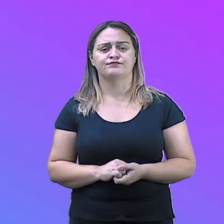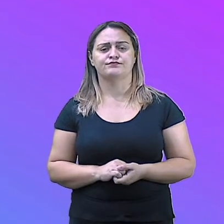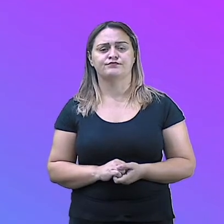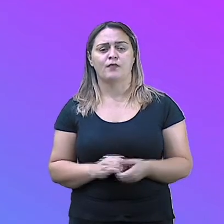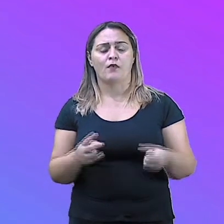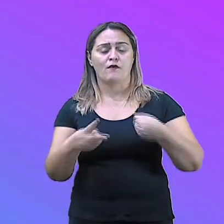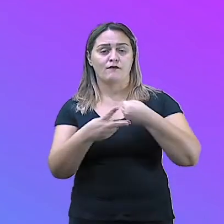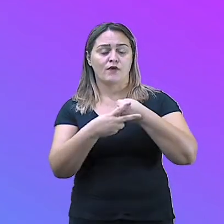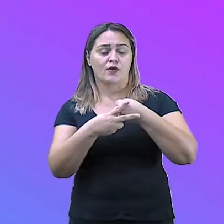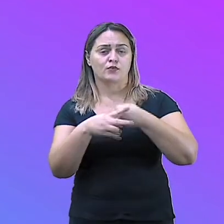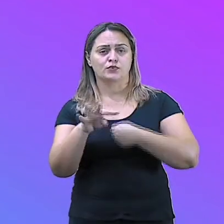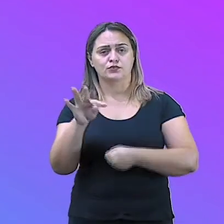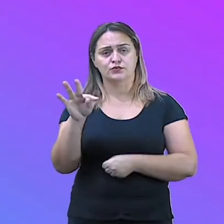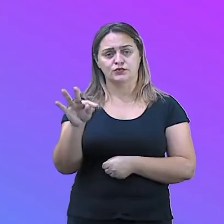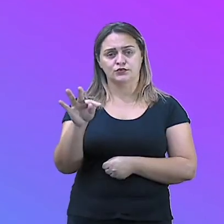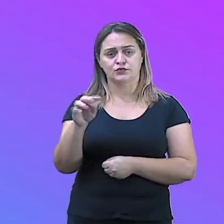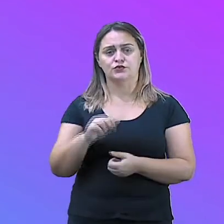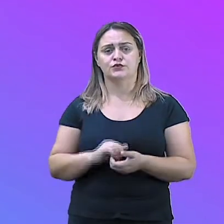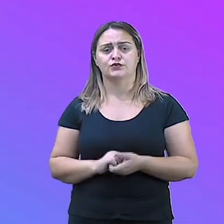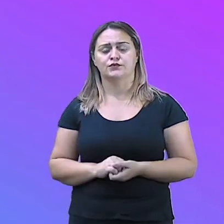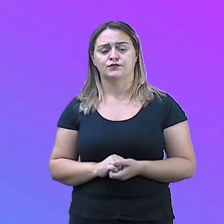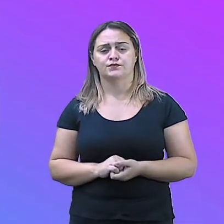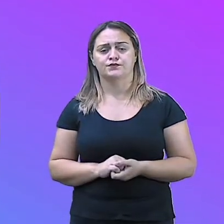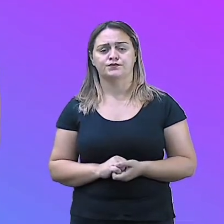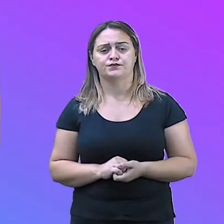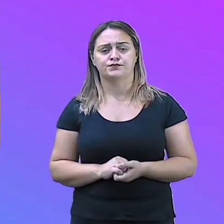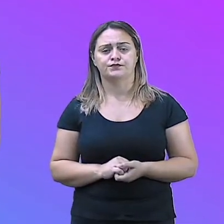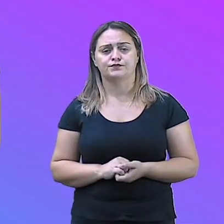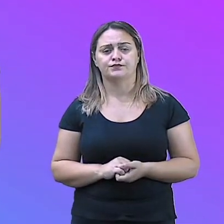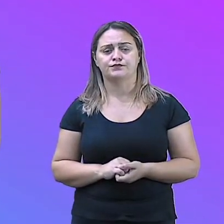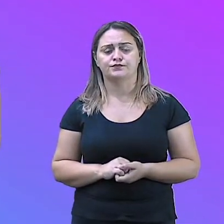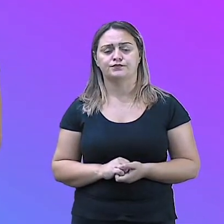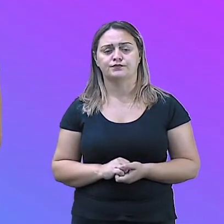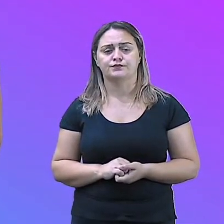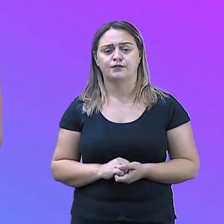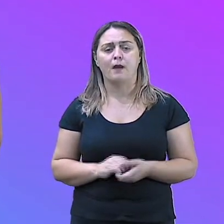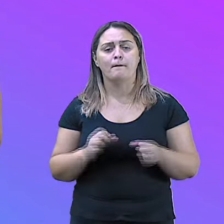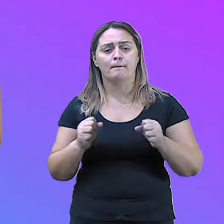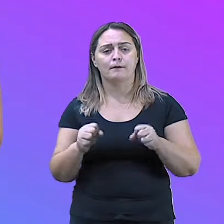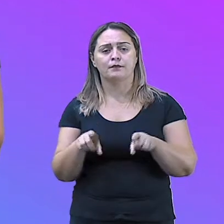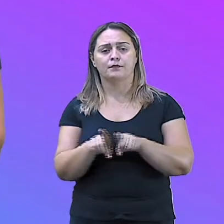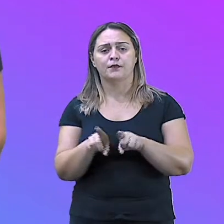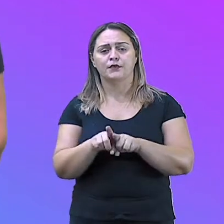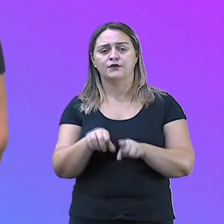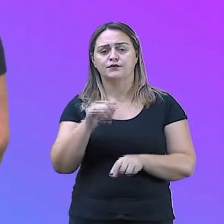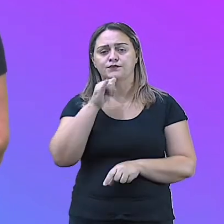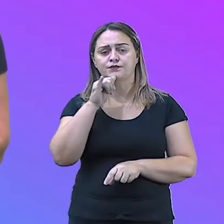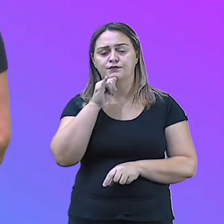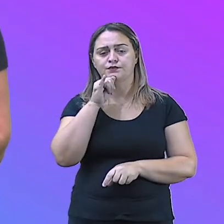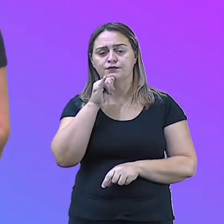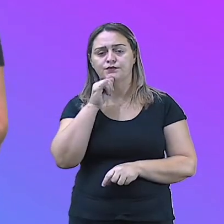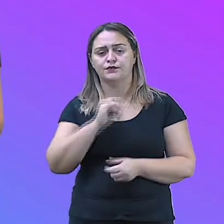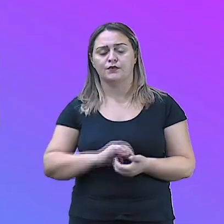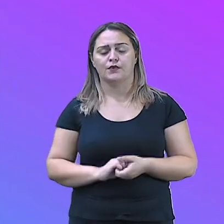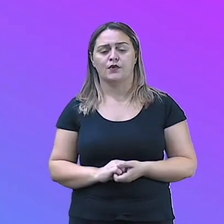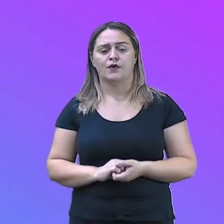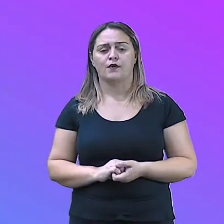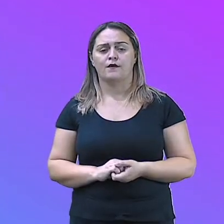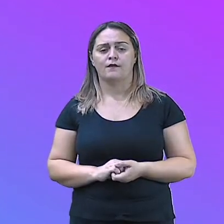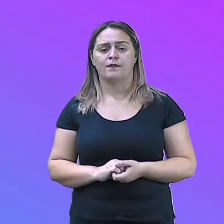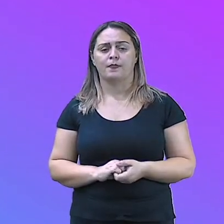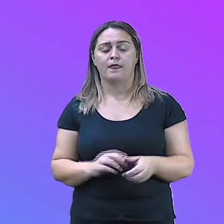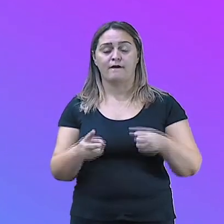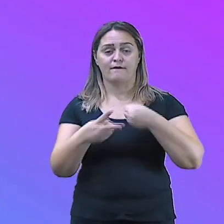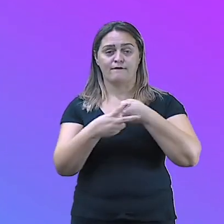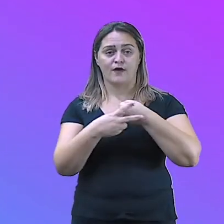aí ele pode ser abreviado, sim. A gente pode abreviar com VTD. Temos aí. O verbo